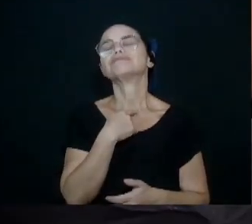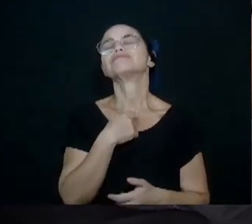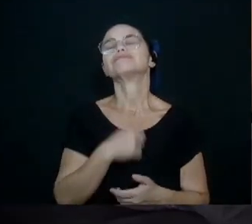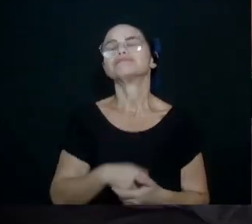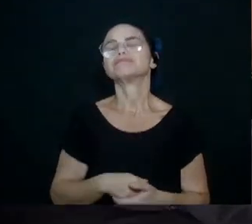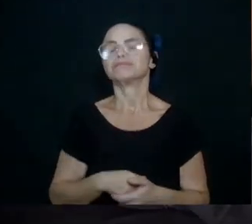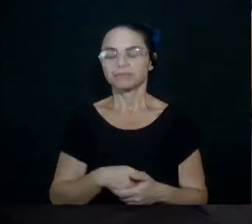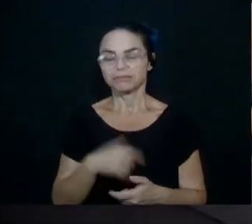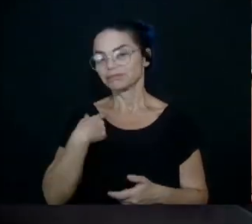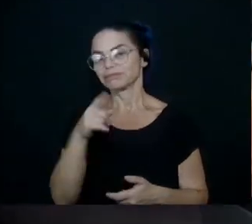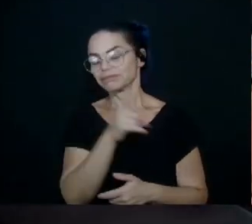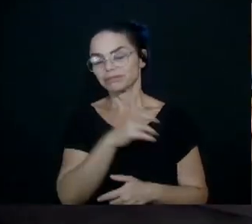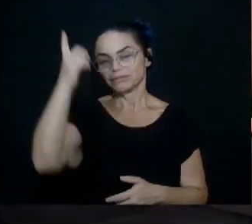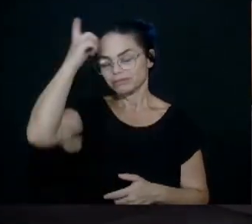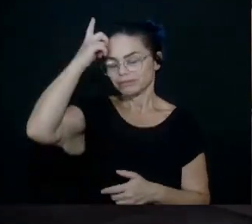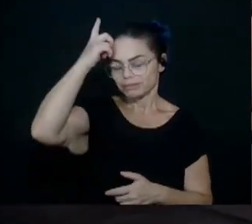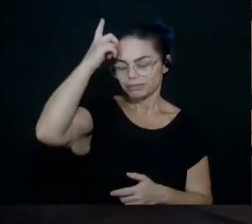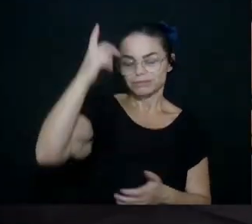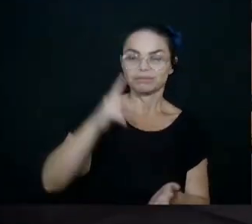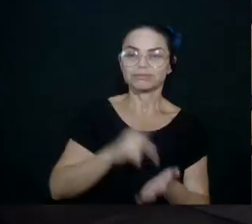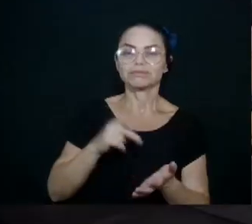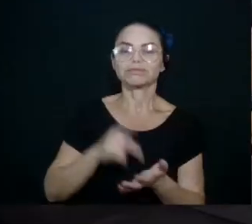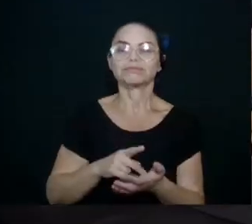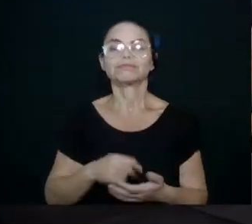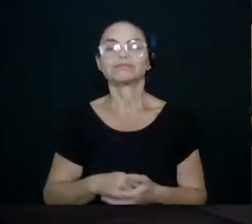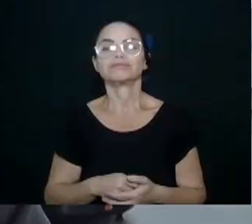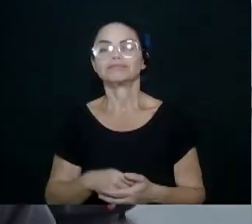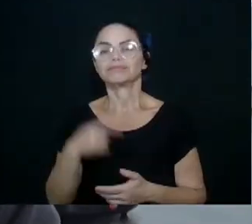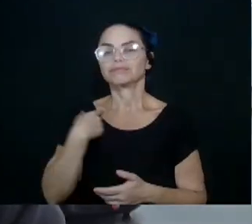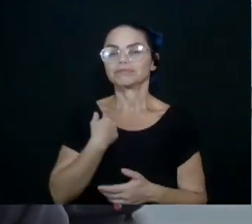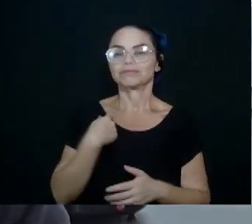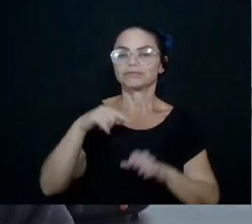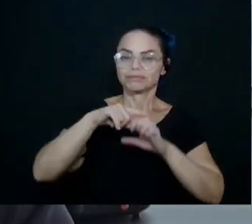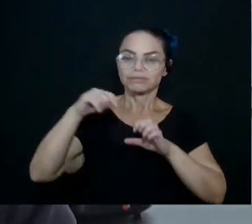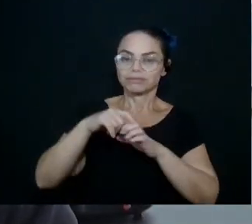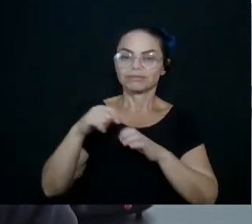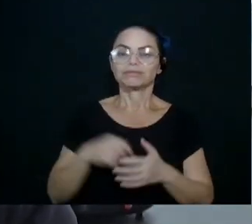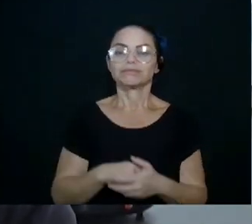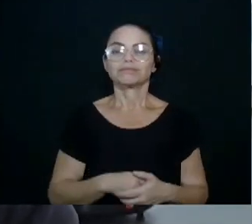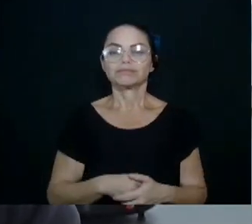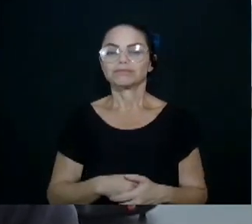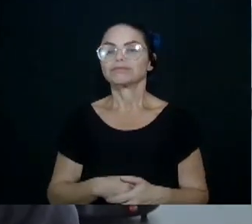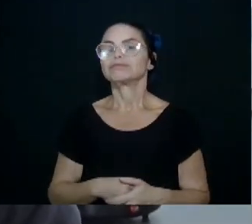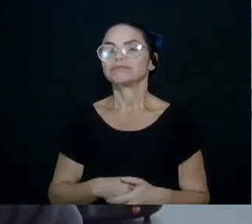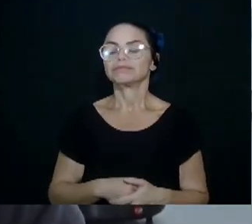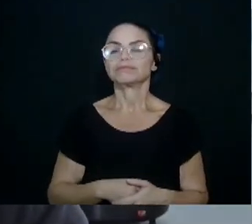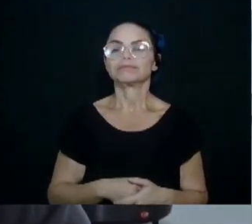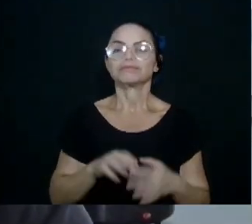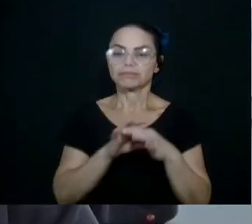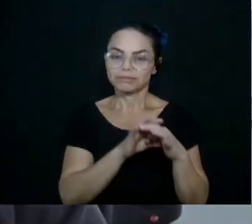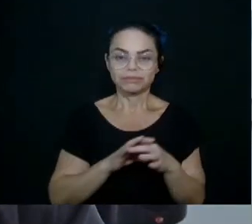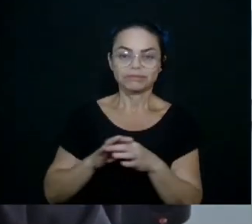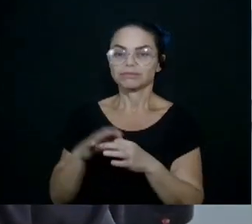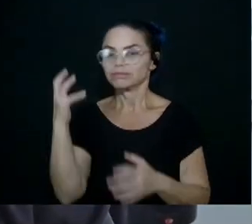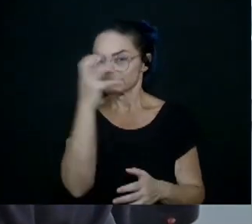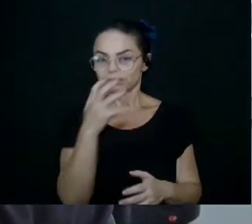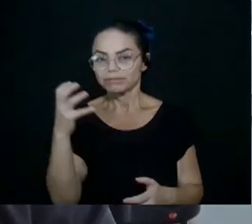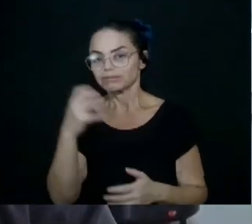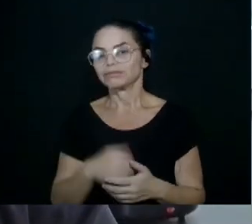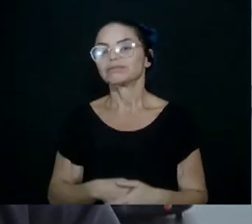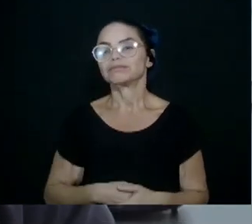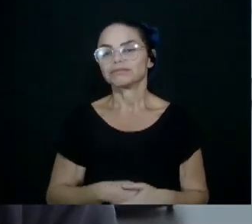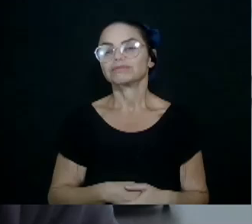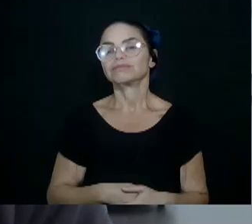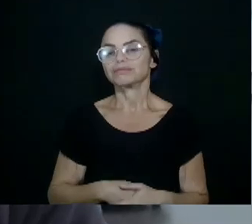dom, mas essa realmente vontade dentro de mim de empreender em alguma coisa. E isso, aliado com a paixão pela profissão, me deu a